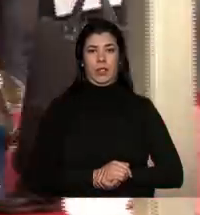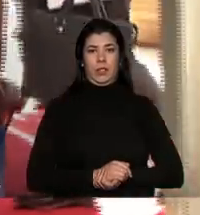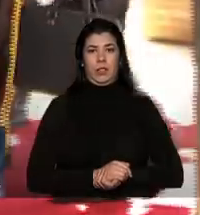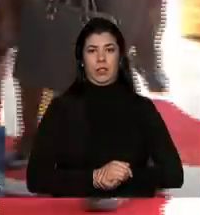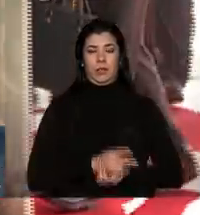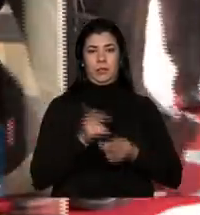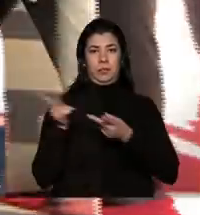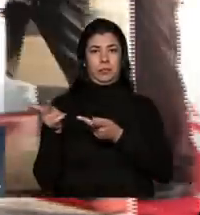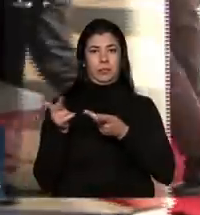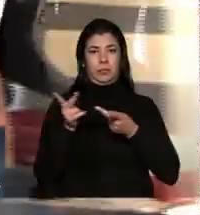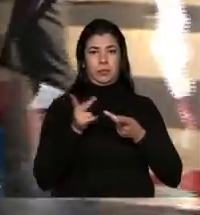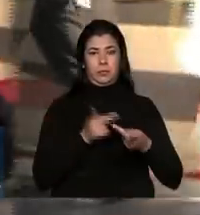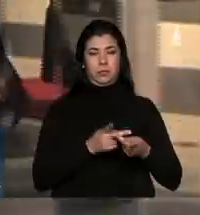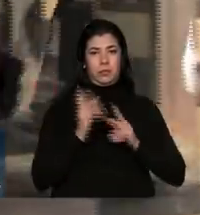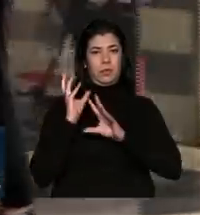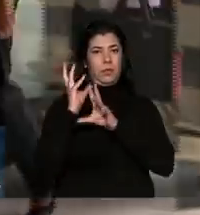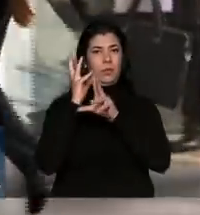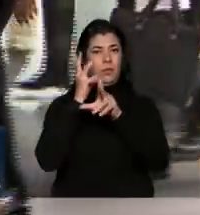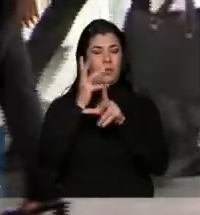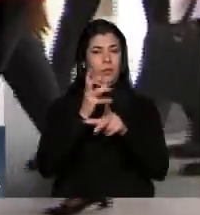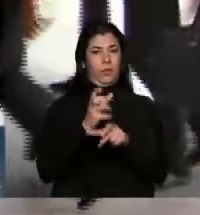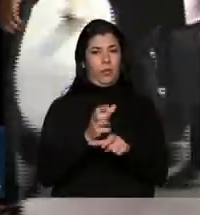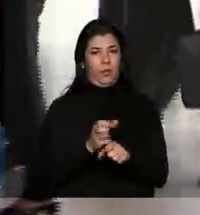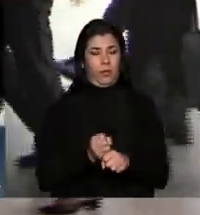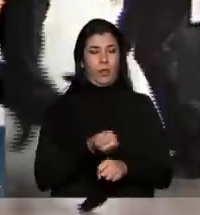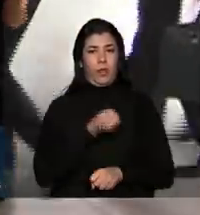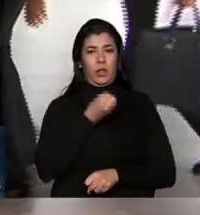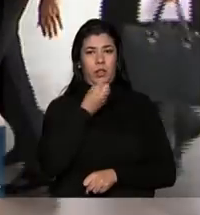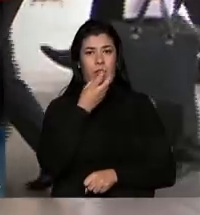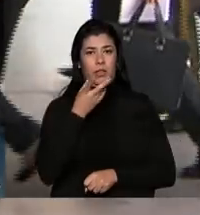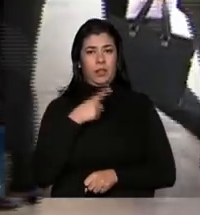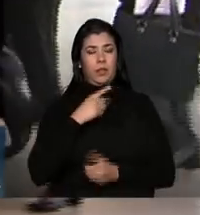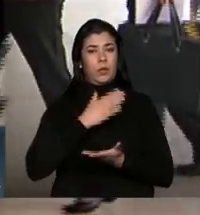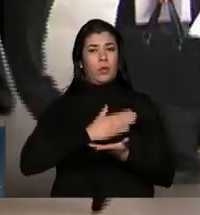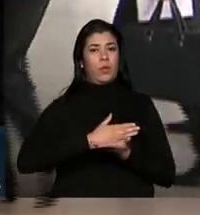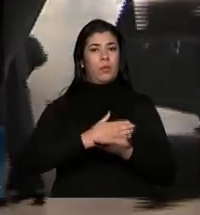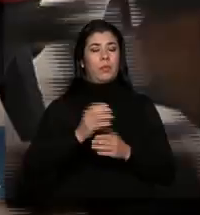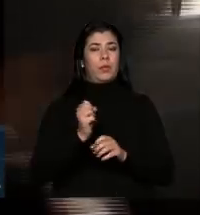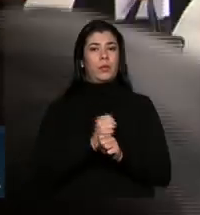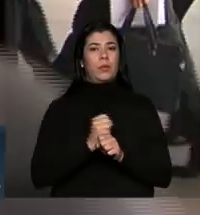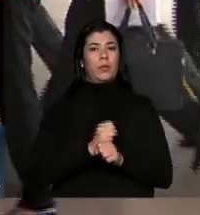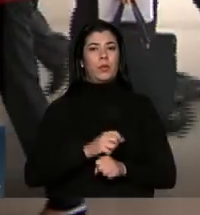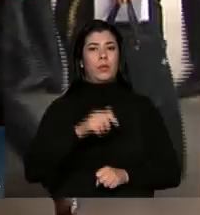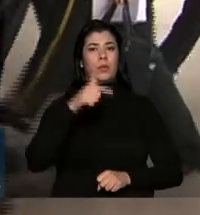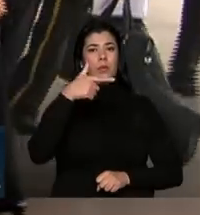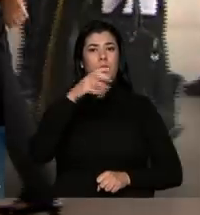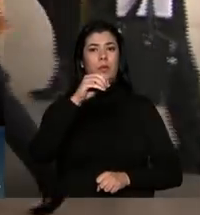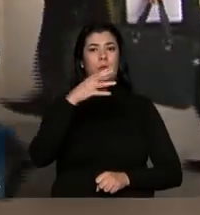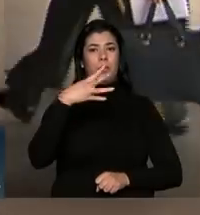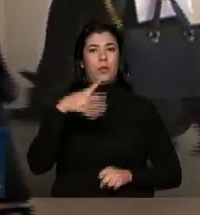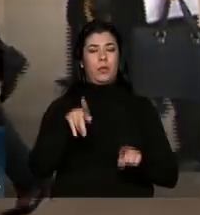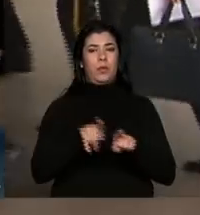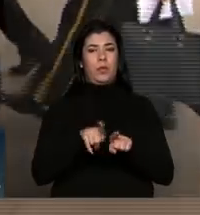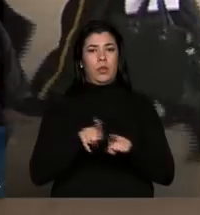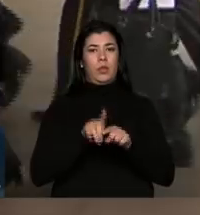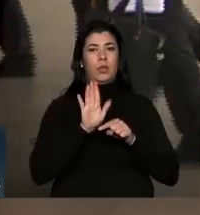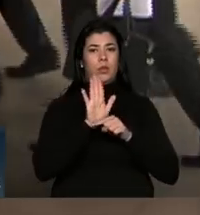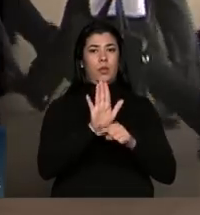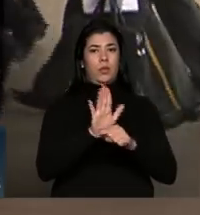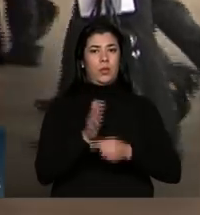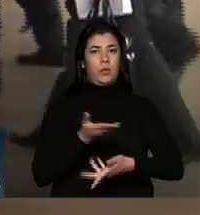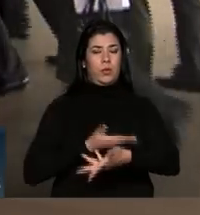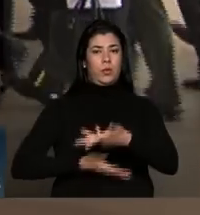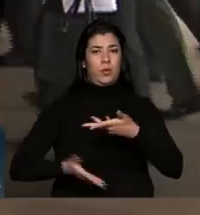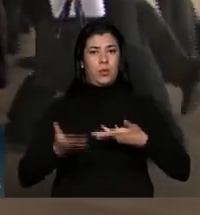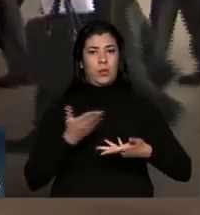A visita segue um histórico de visitas de alto nível que começaram em 2004 e que vem contribuindo para adensar essas